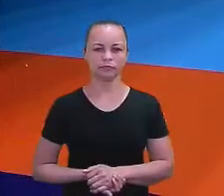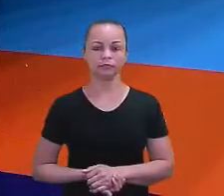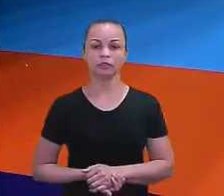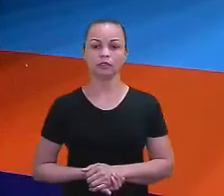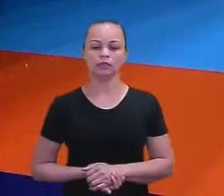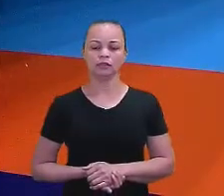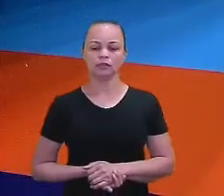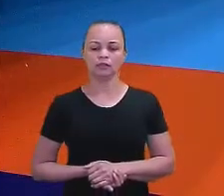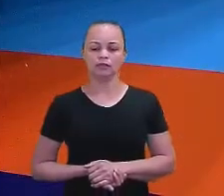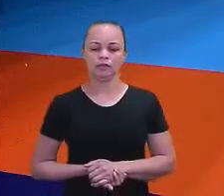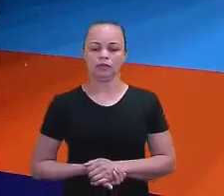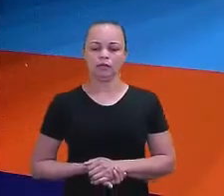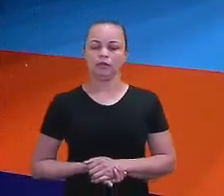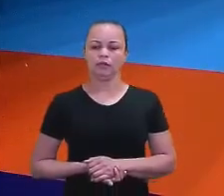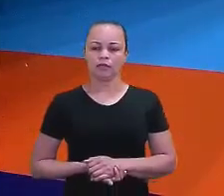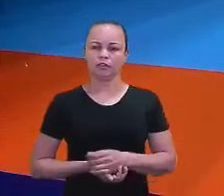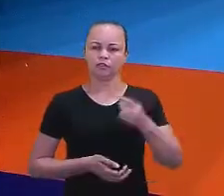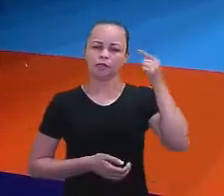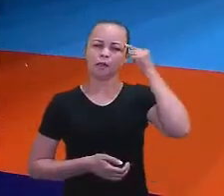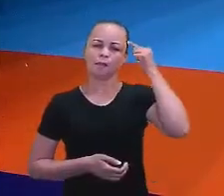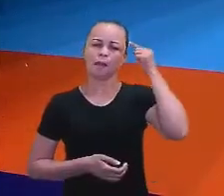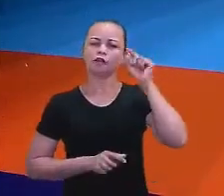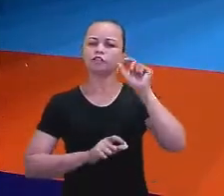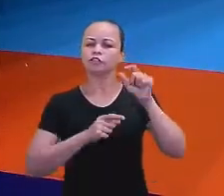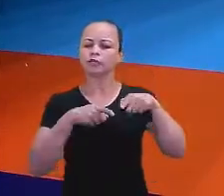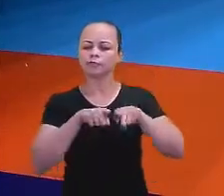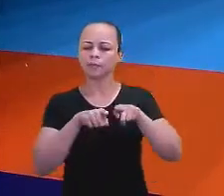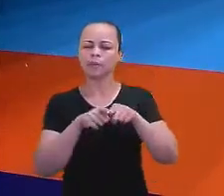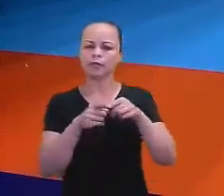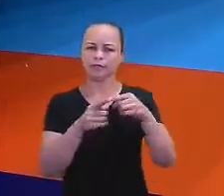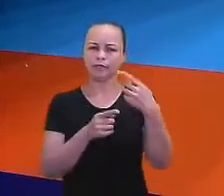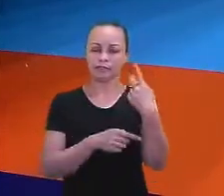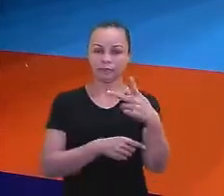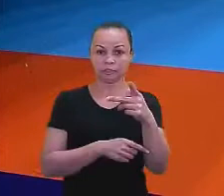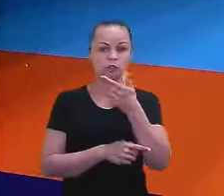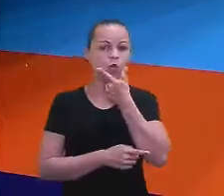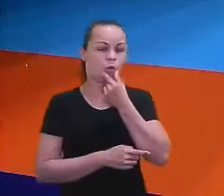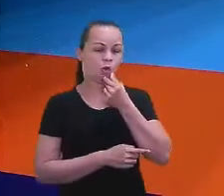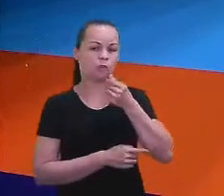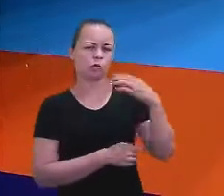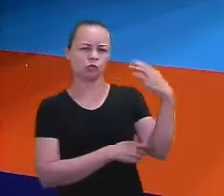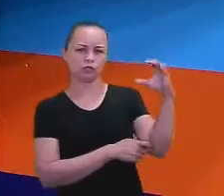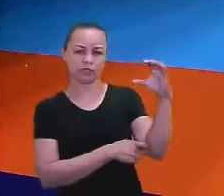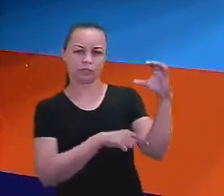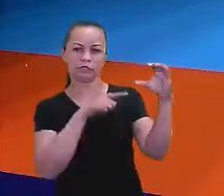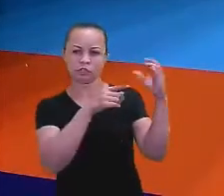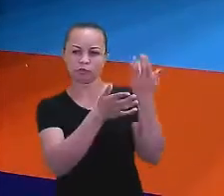porque a gente imaginar, esse aqui é o cientista, né, que fez tudo